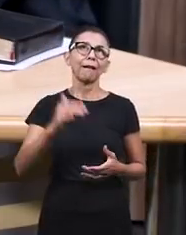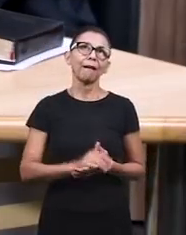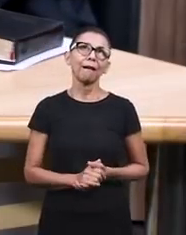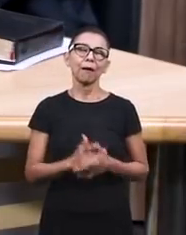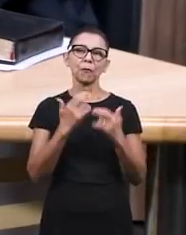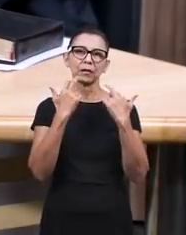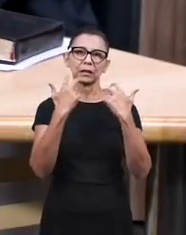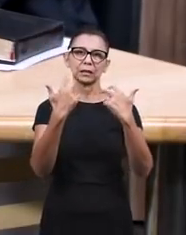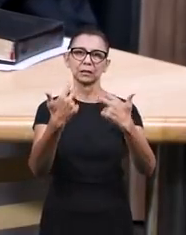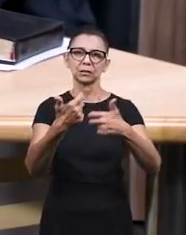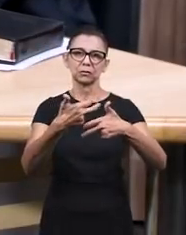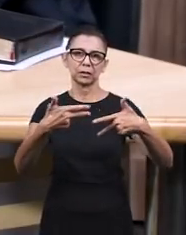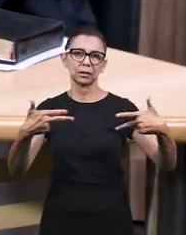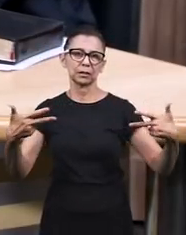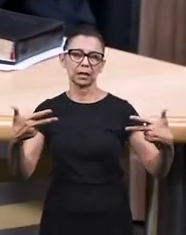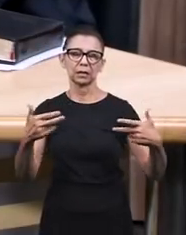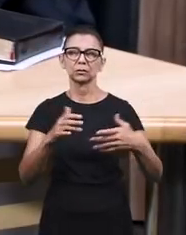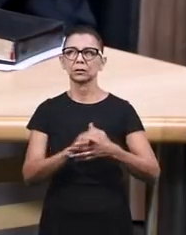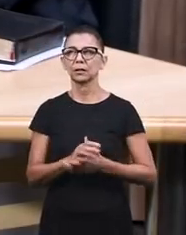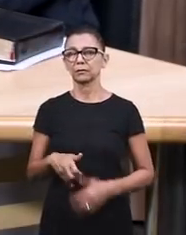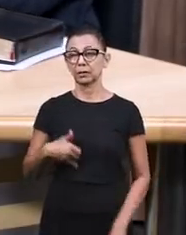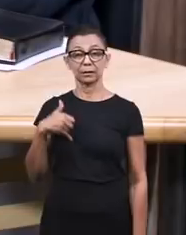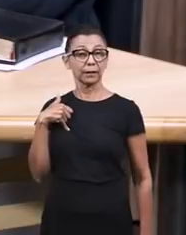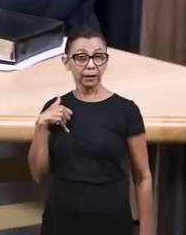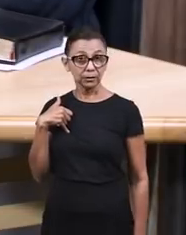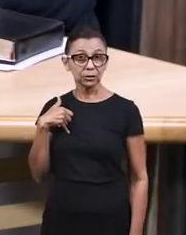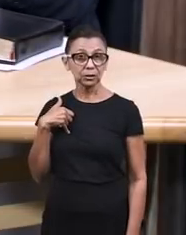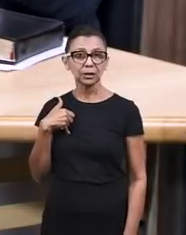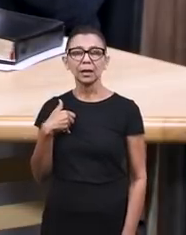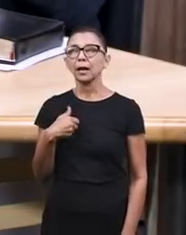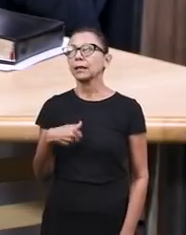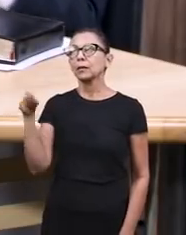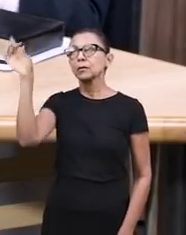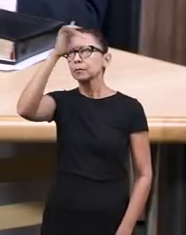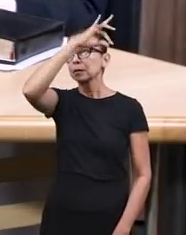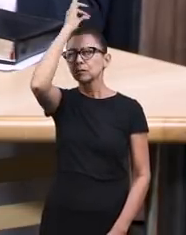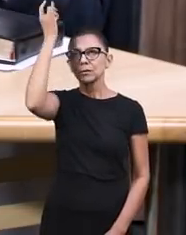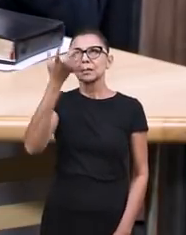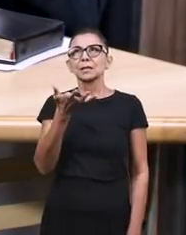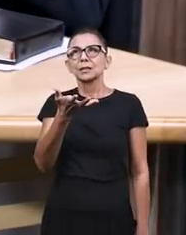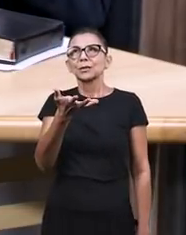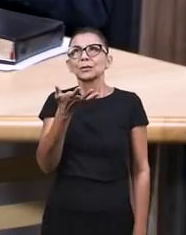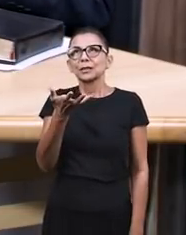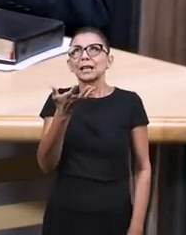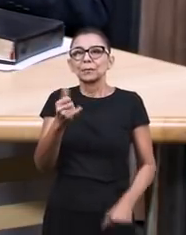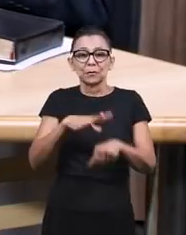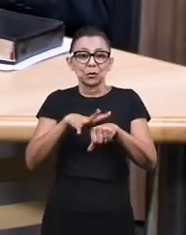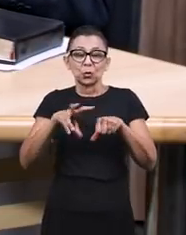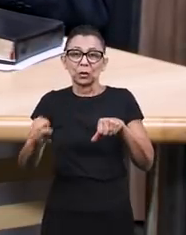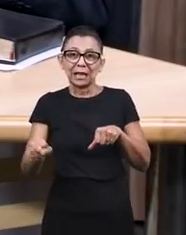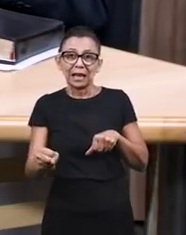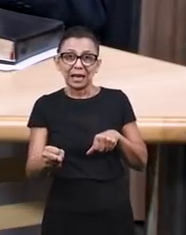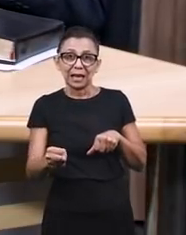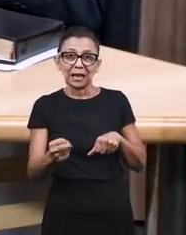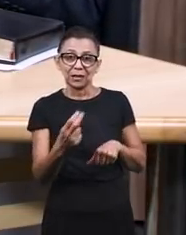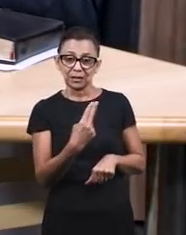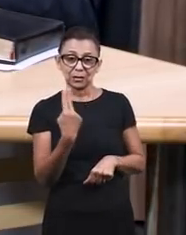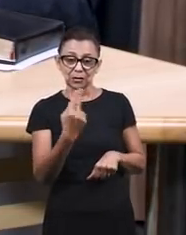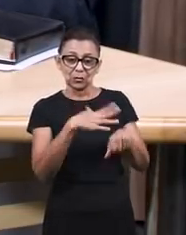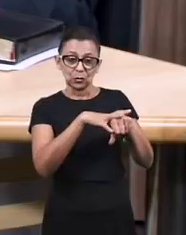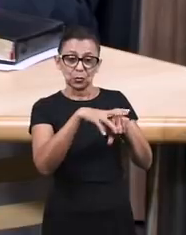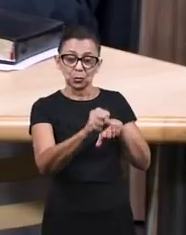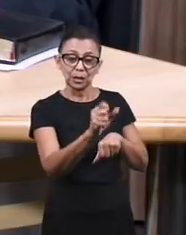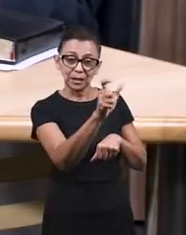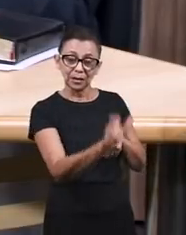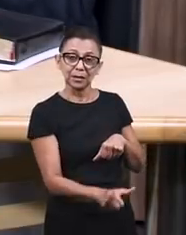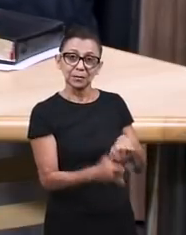língua, para atender uma vaidade minha. Não, eu quero o Espírito Santo porque eu quero ser usado em cura, mas para uma vaidade minha. Então você não está entendendo